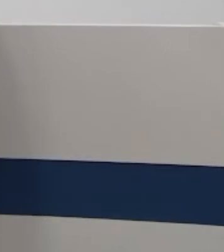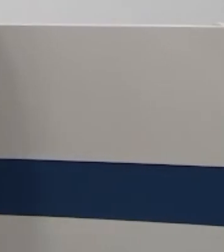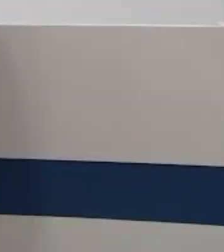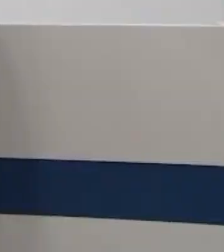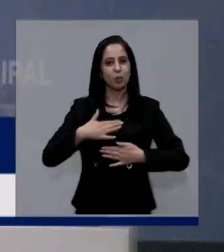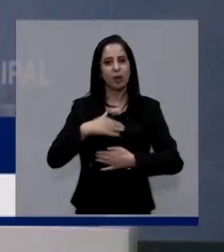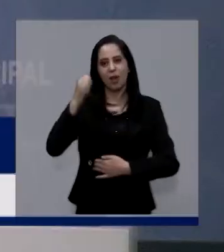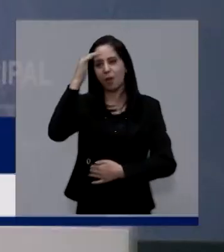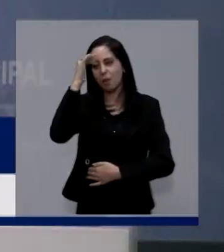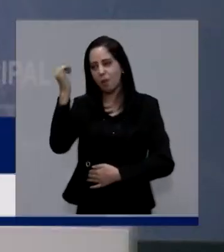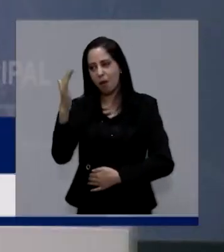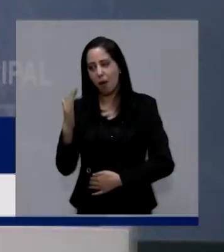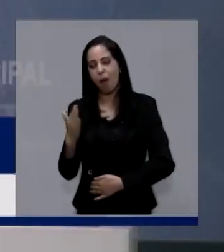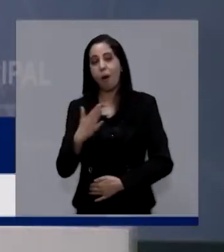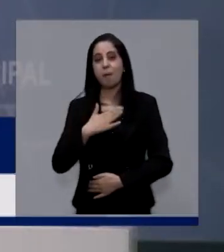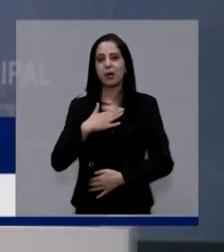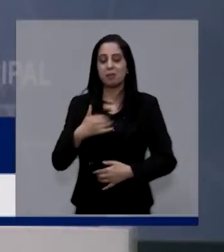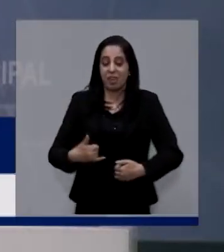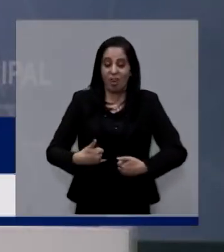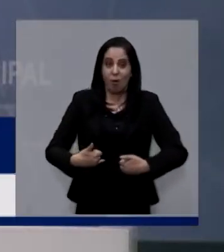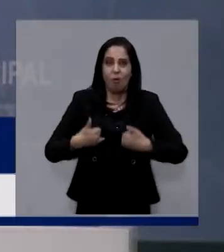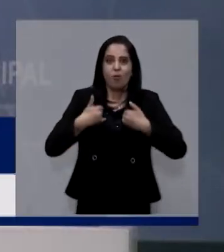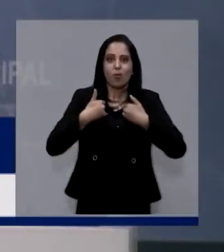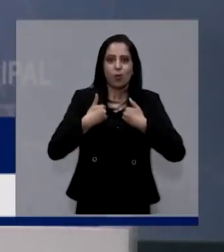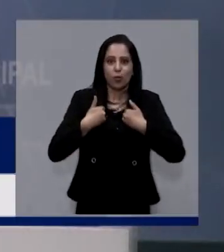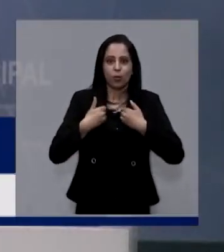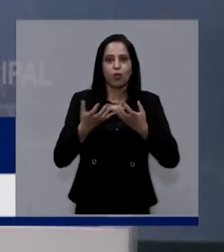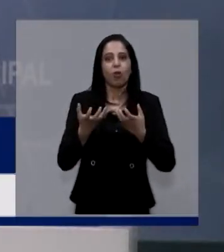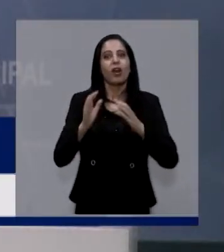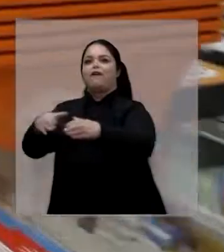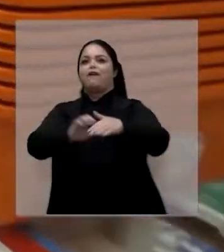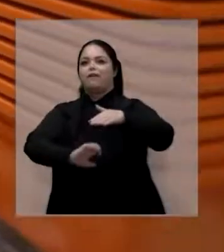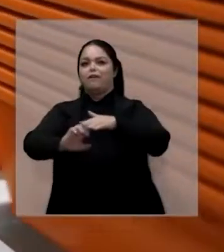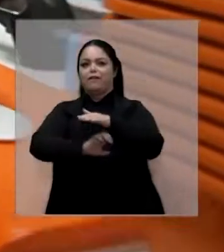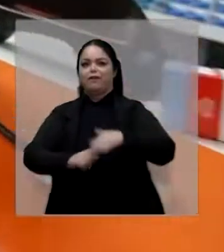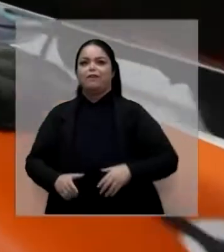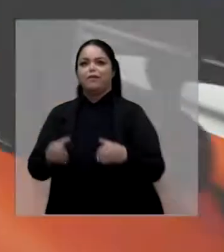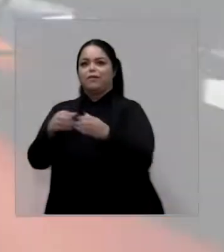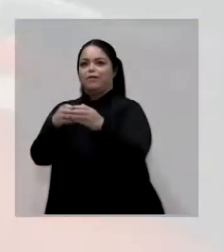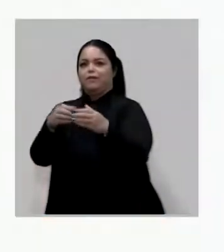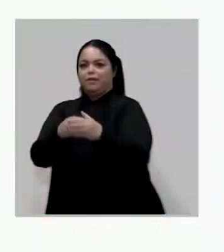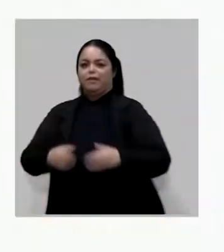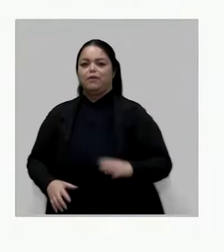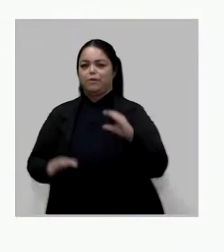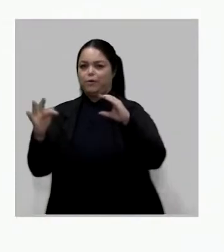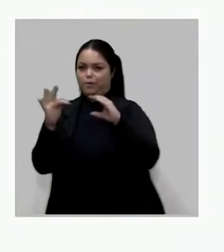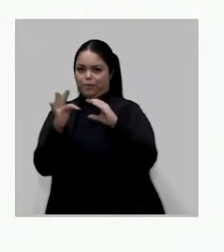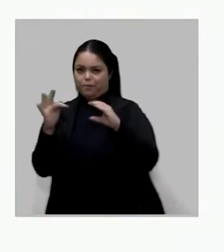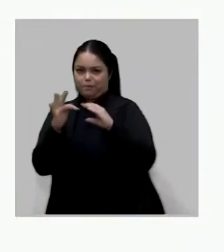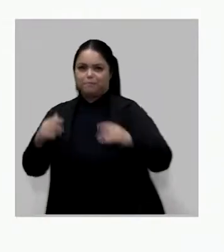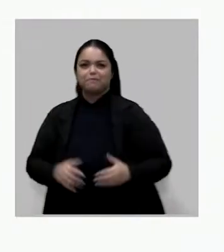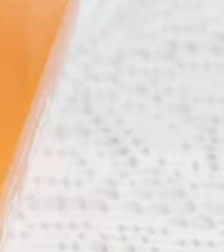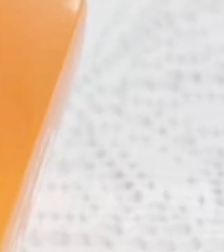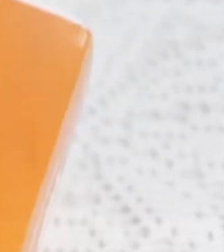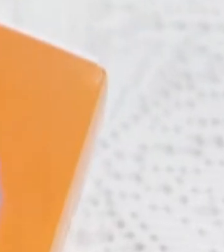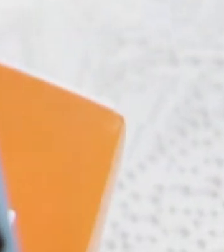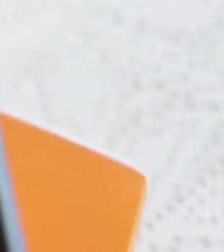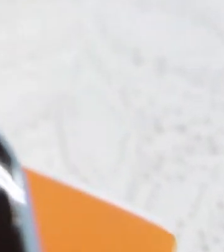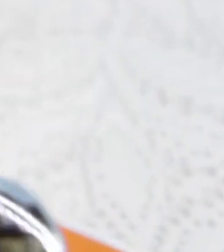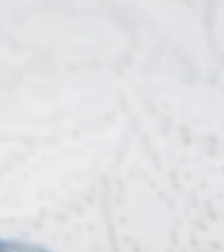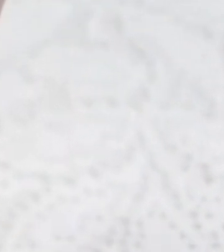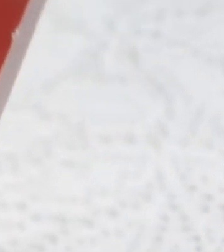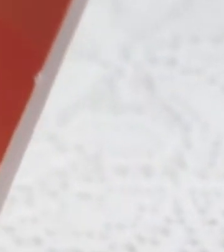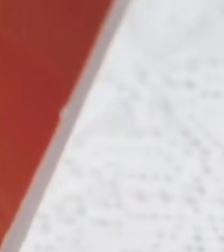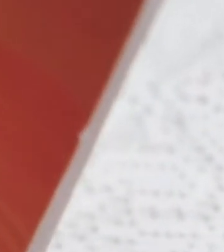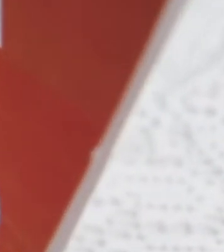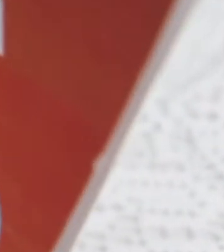joseense ressaltou o talento empreendedor do homenageado, que é sócio proprietário do grupo Farmaconde, e também